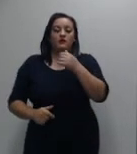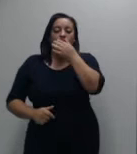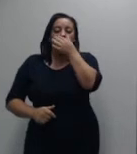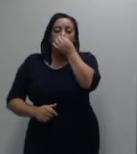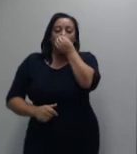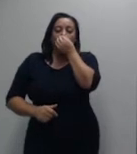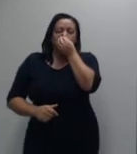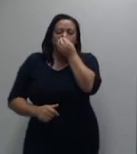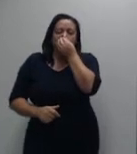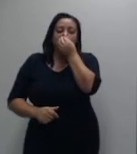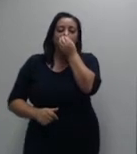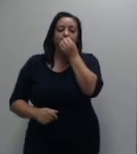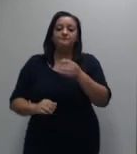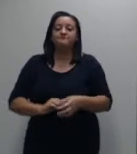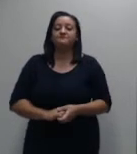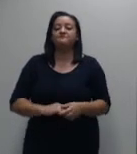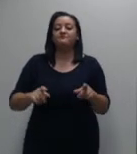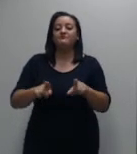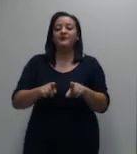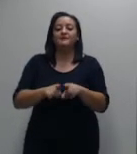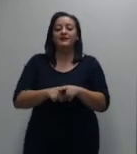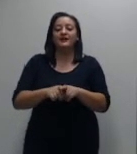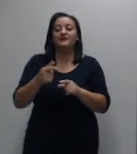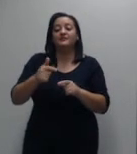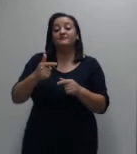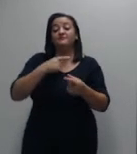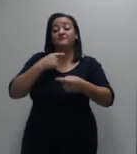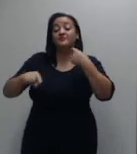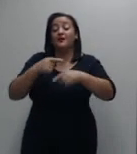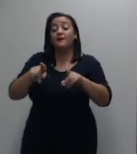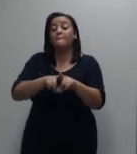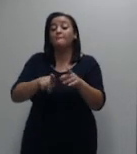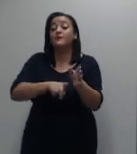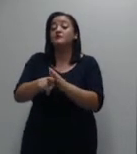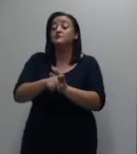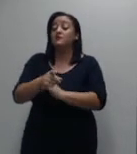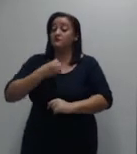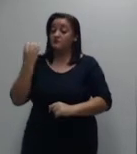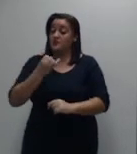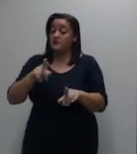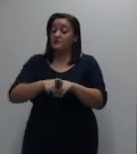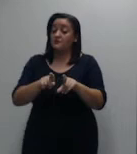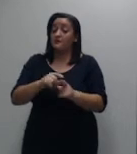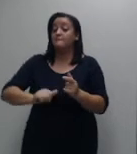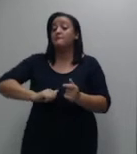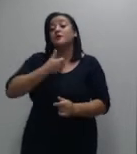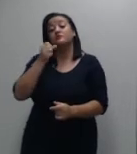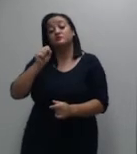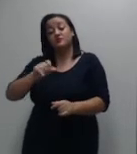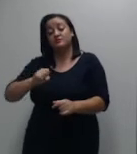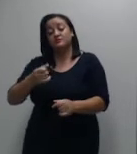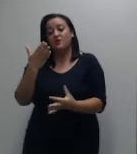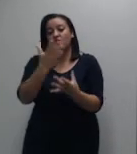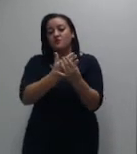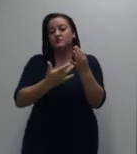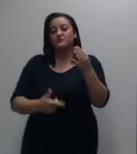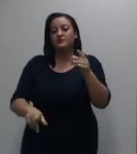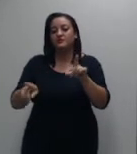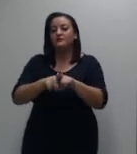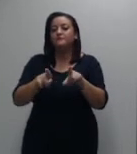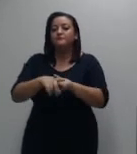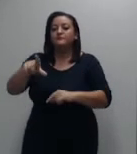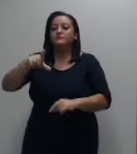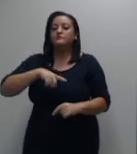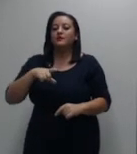tinha um efeito suspensivo automático o espaço discutindo aqui uma questão peculiar primeiro Sim esses embargos de declaração